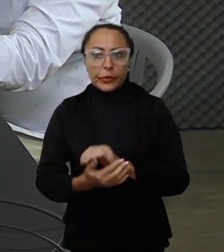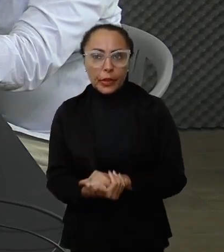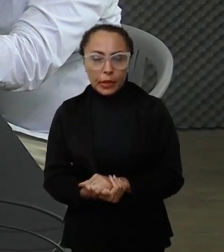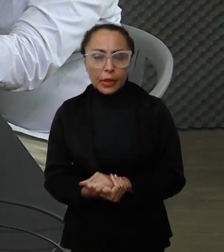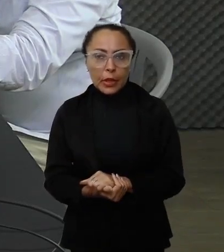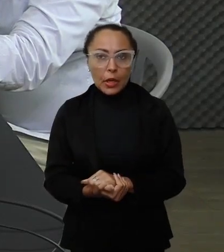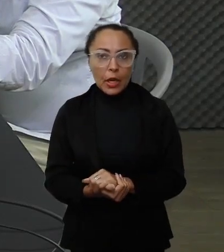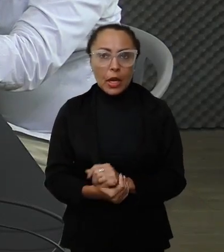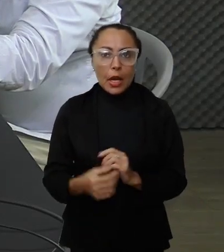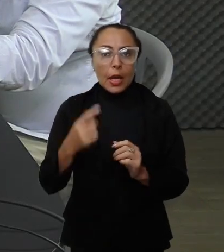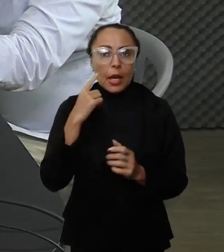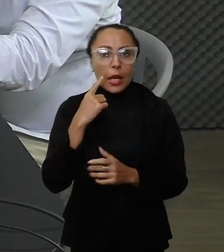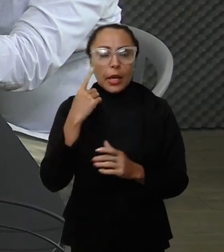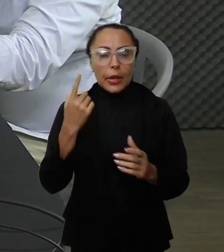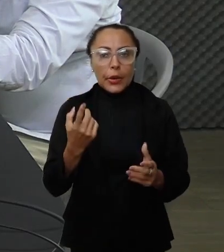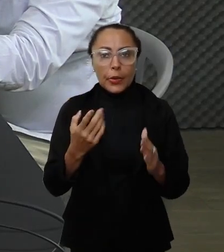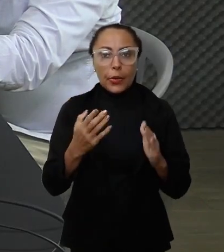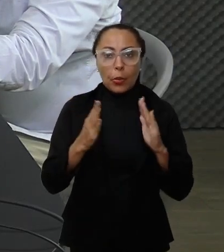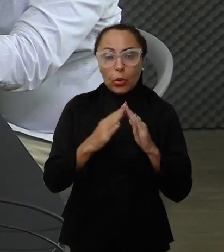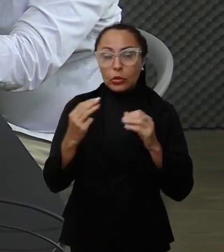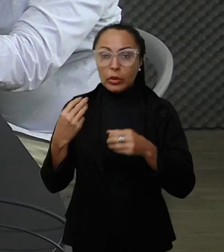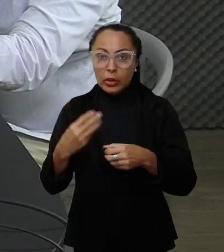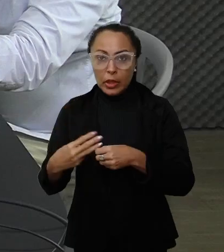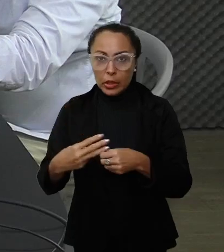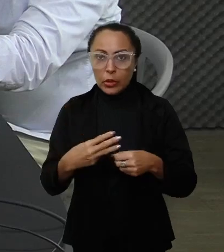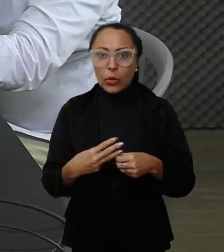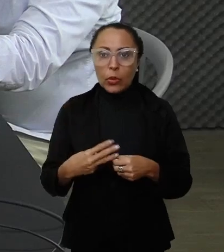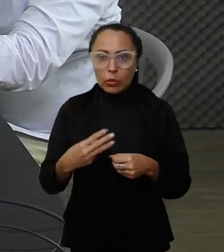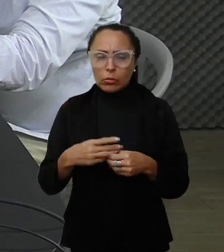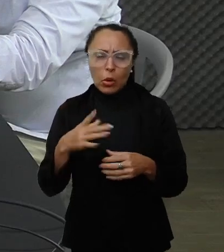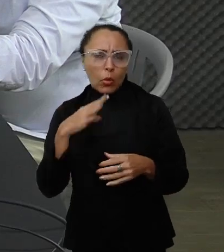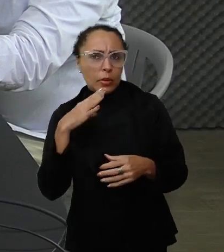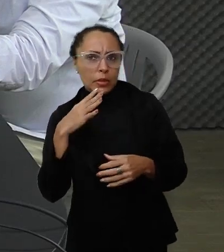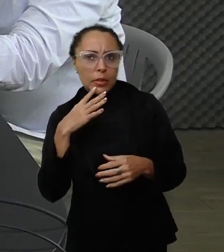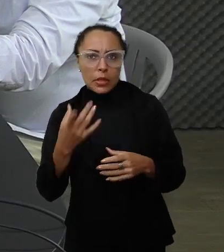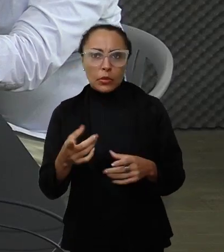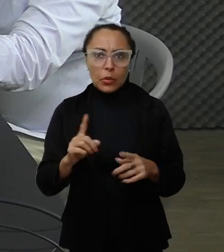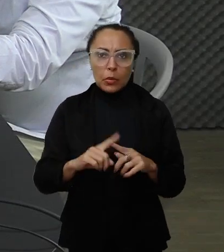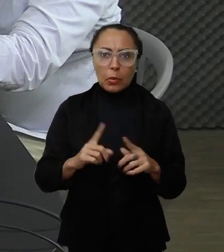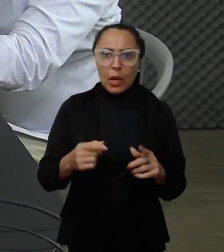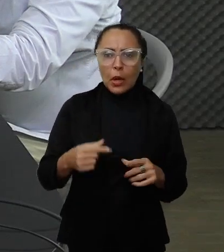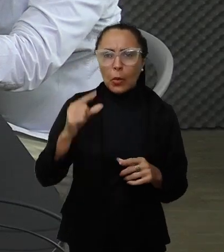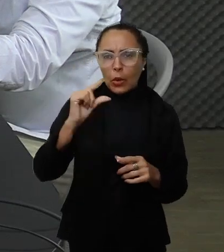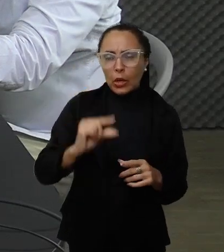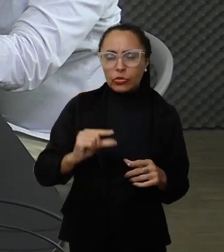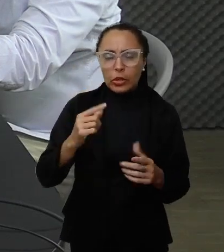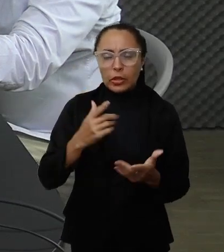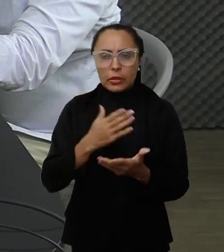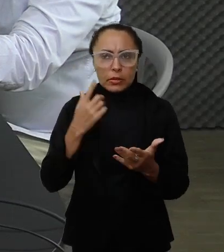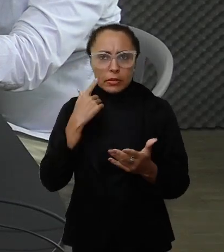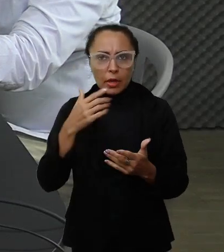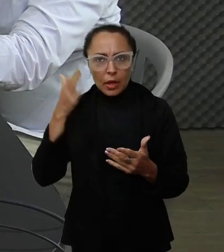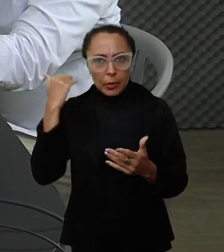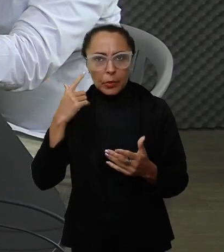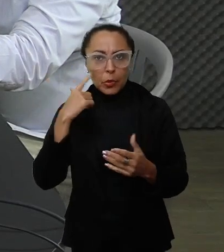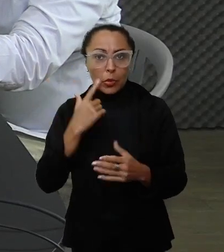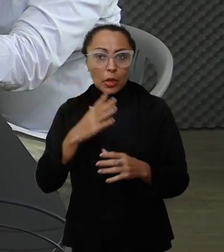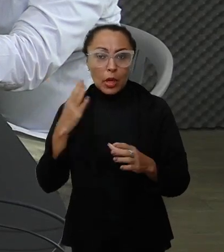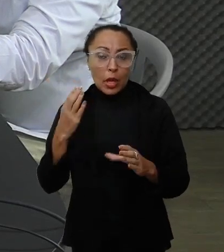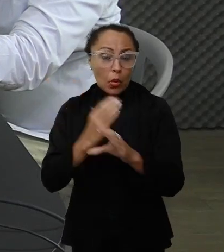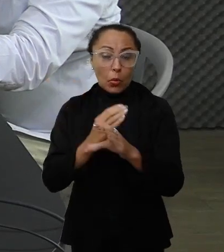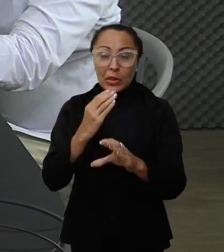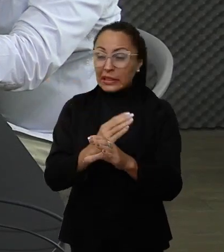em Moreno tem um bolo muito, muito conhecido de todo mundo, mas pouca gente sabe que é de Moreno, porque falhou na comunicação.